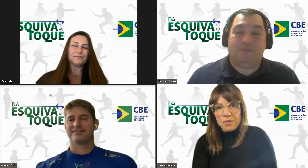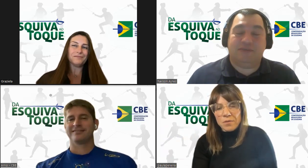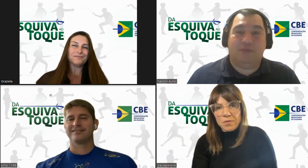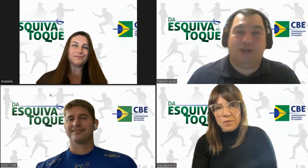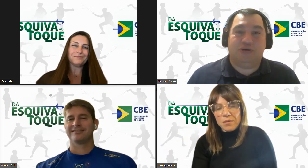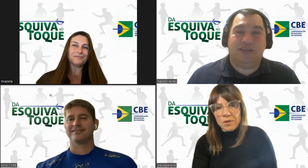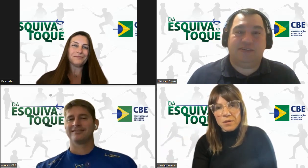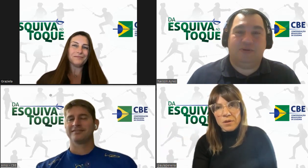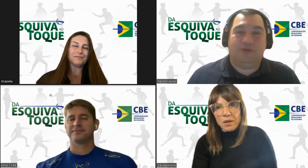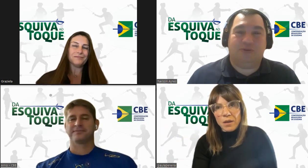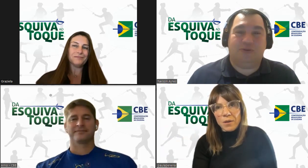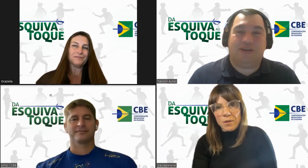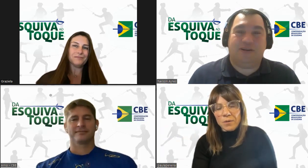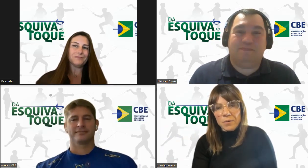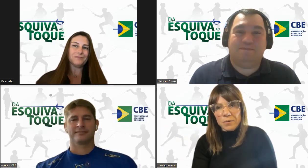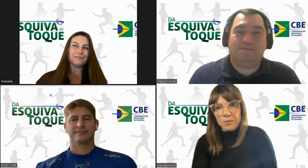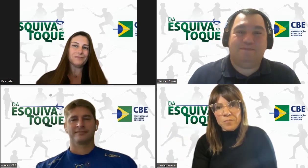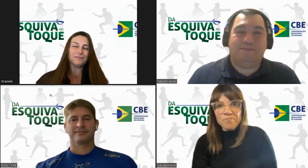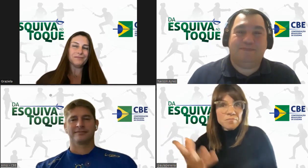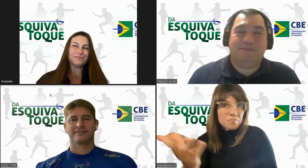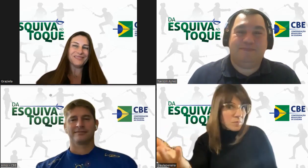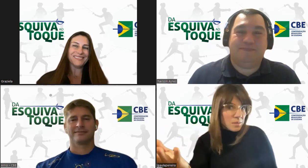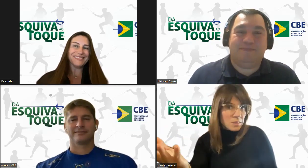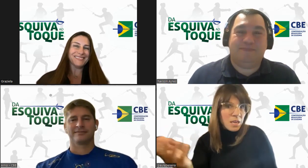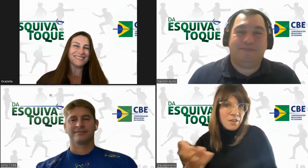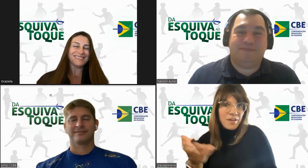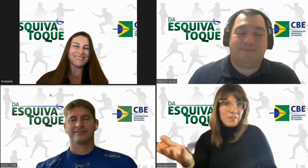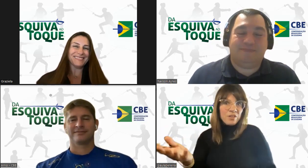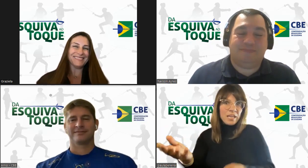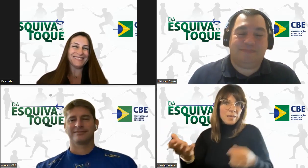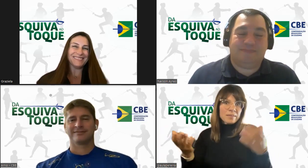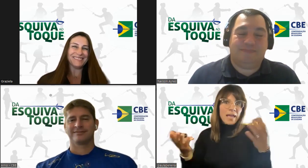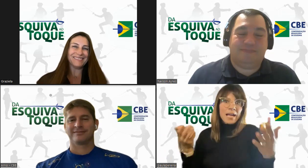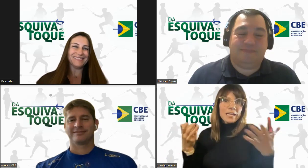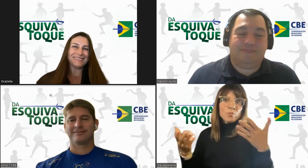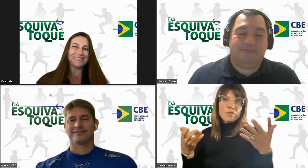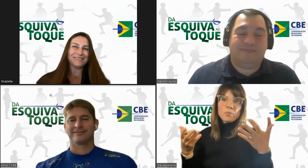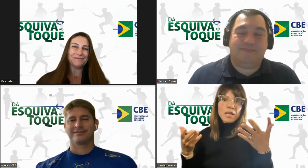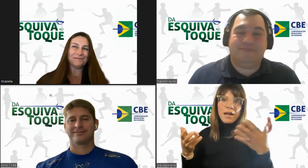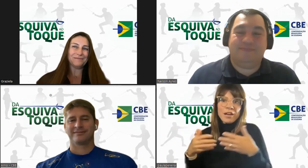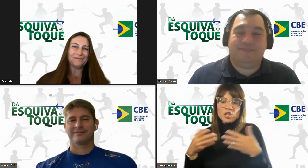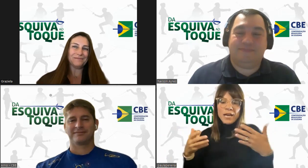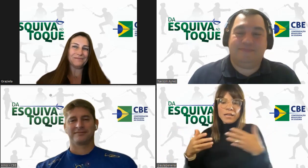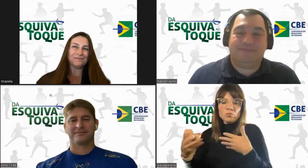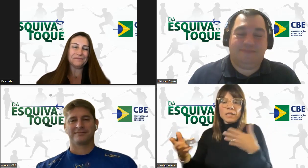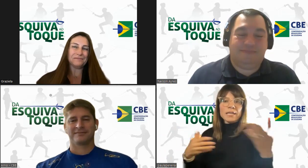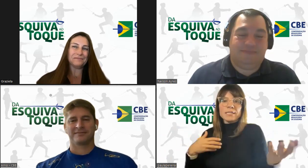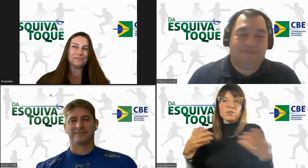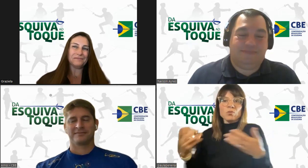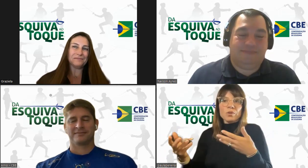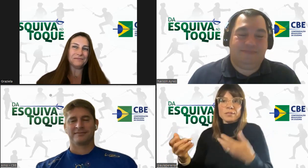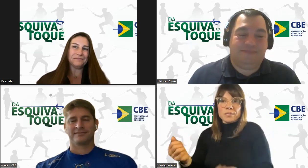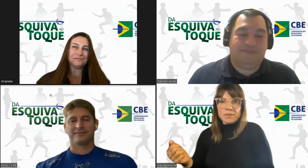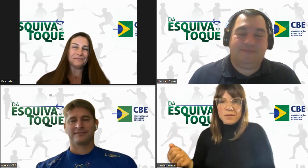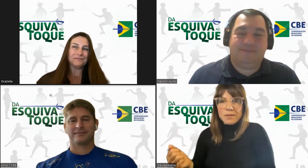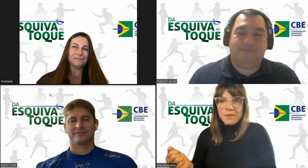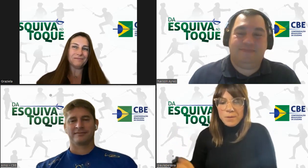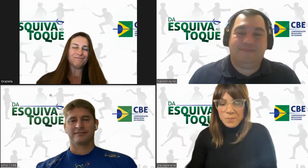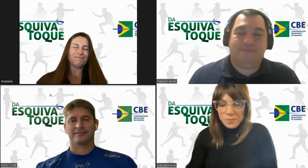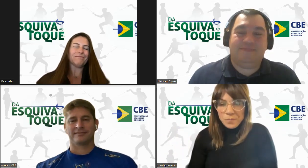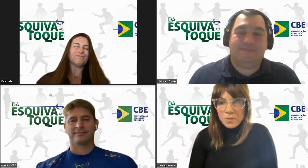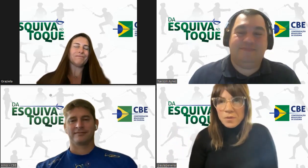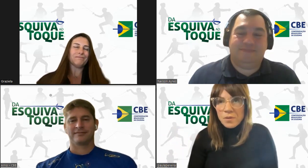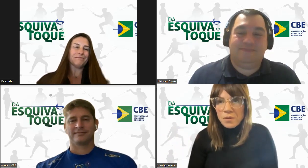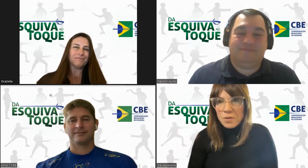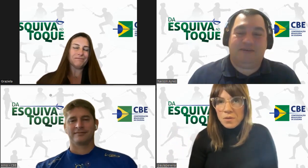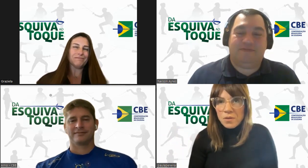principalmente no décimo quinto toque né E vai definir né ali porque vamos lá vai chegar no 13 14